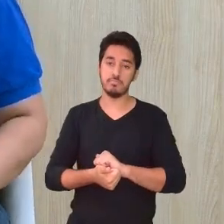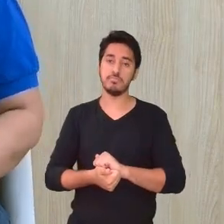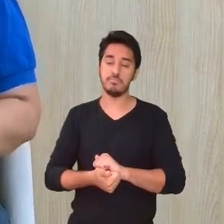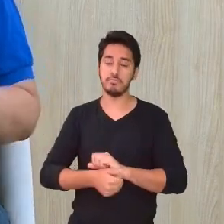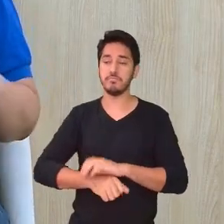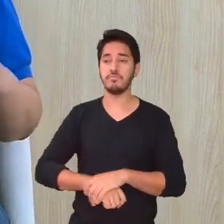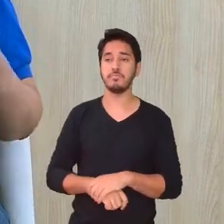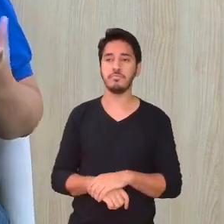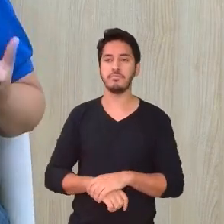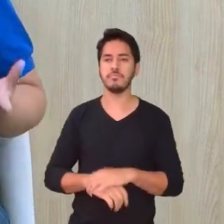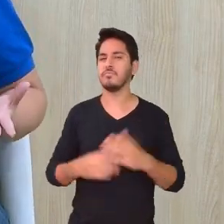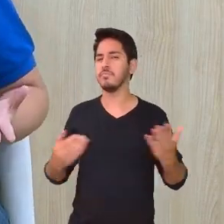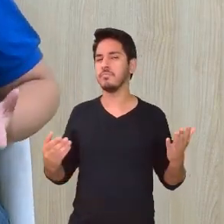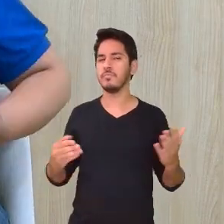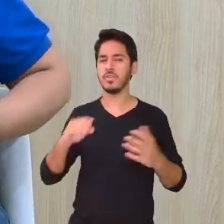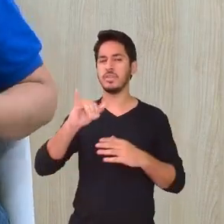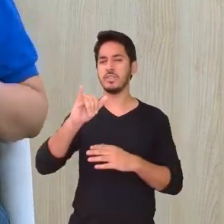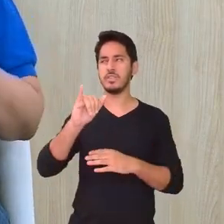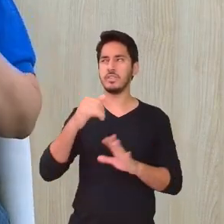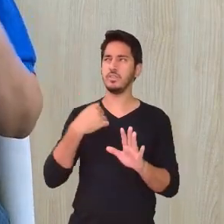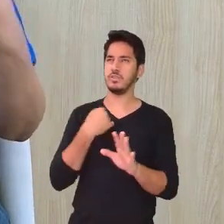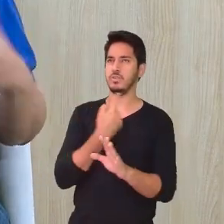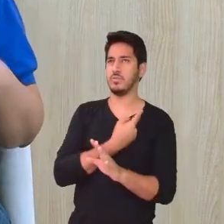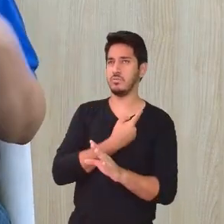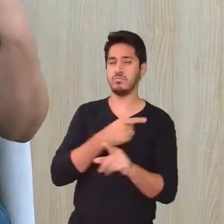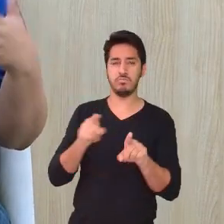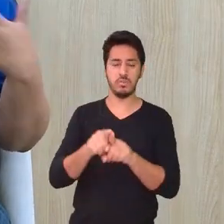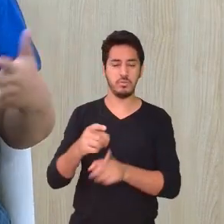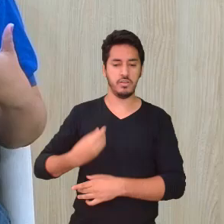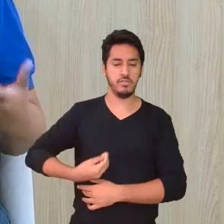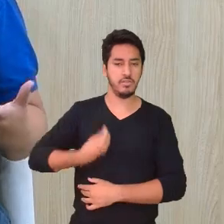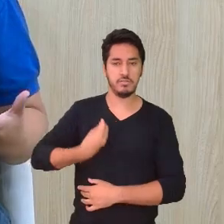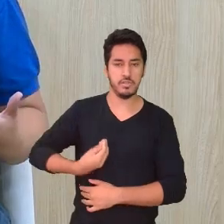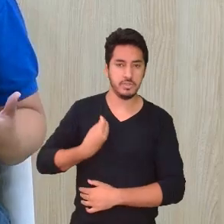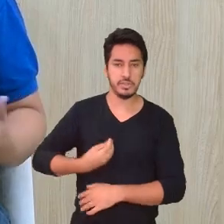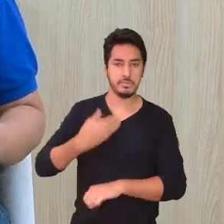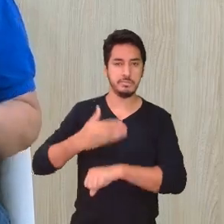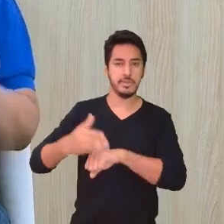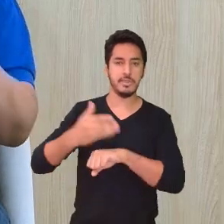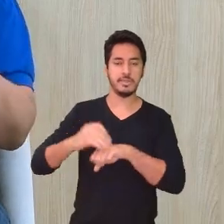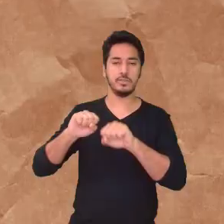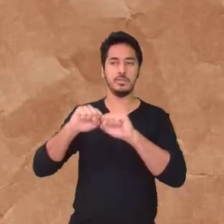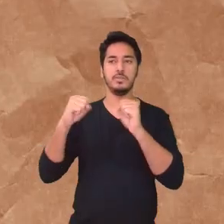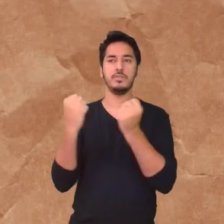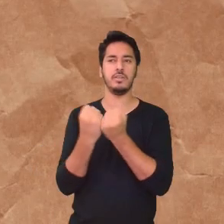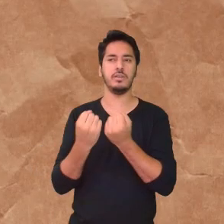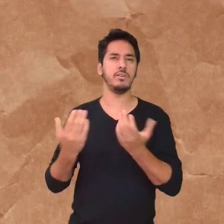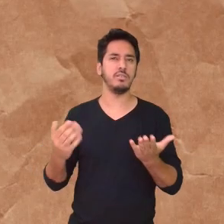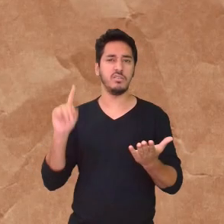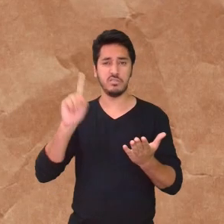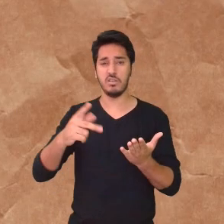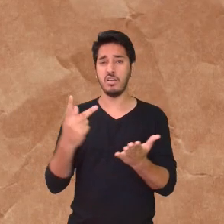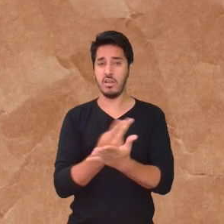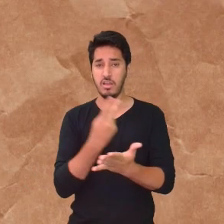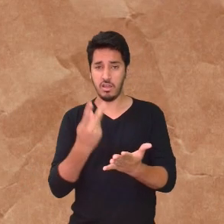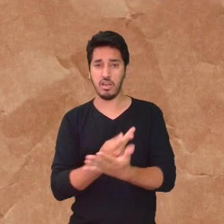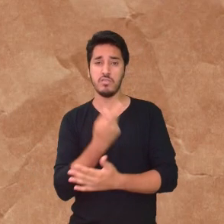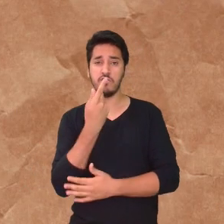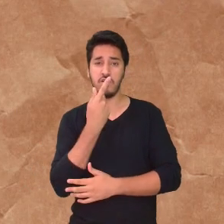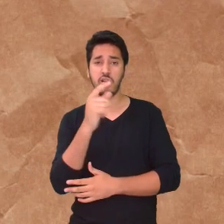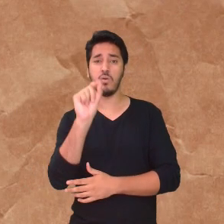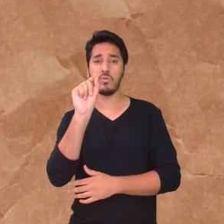outro. E se a gente também, Tiago, a gente vivencia o tempo todo as práticas sociais, seria até errado a gente falar